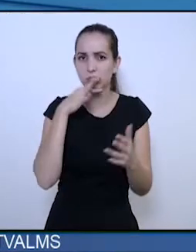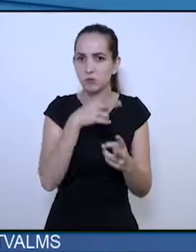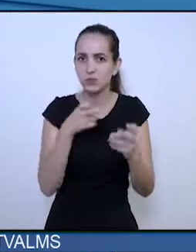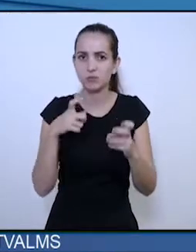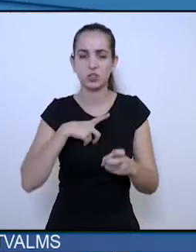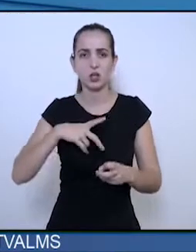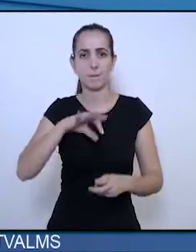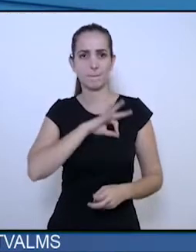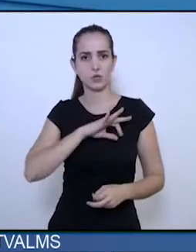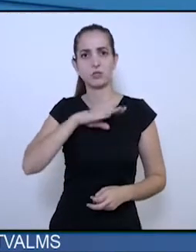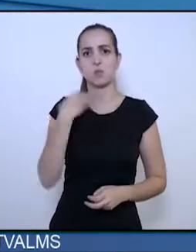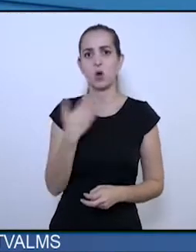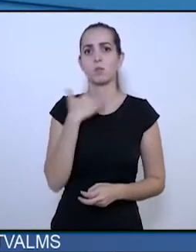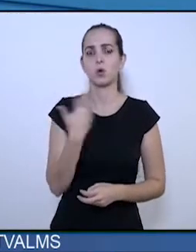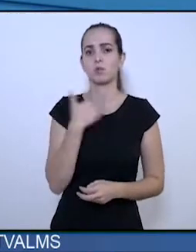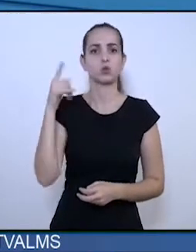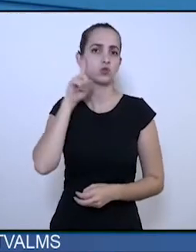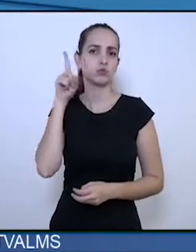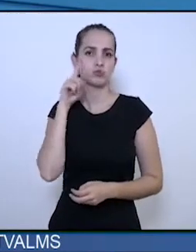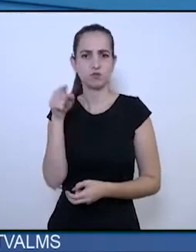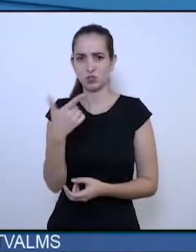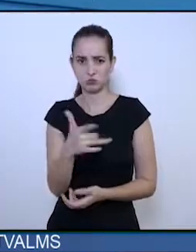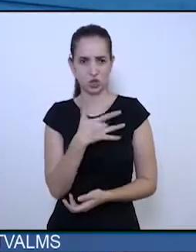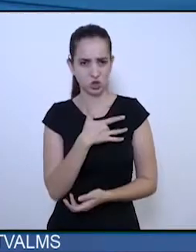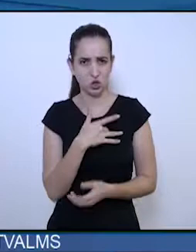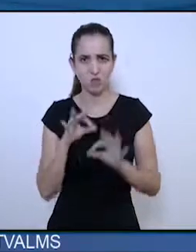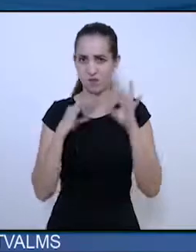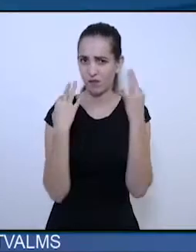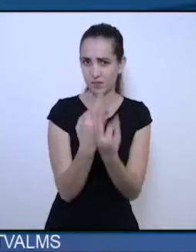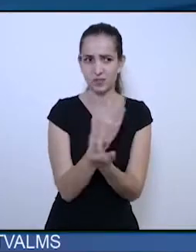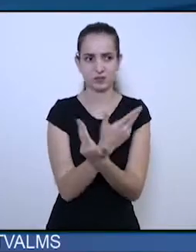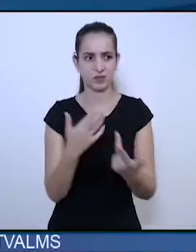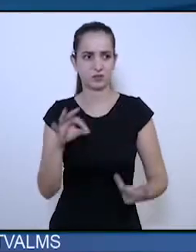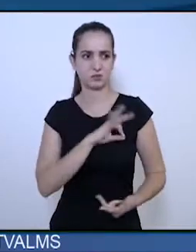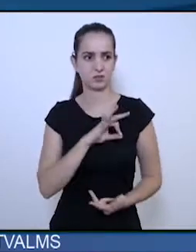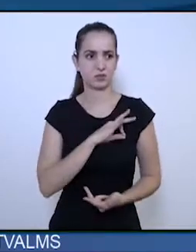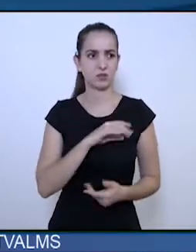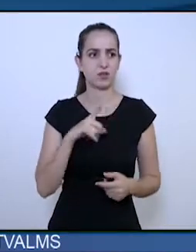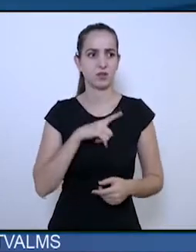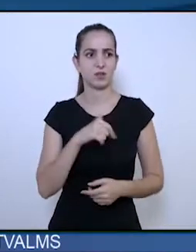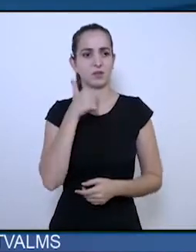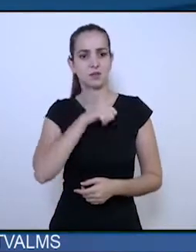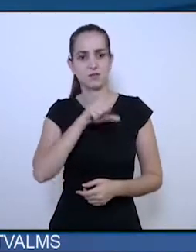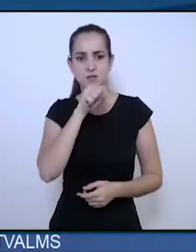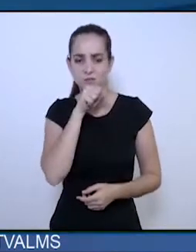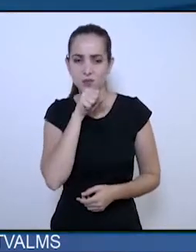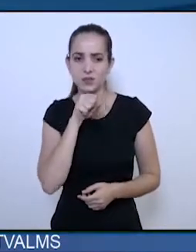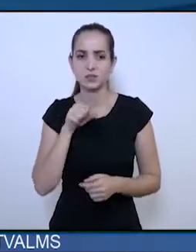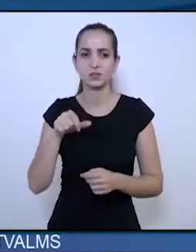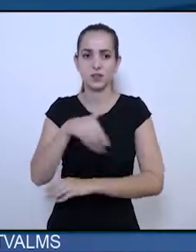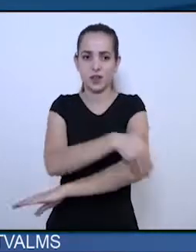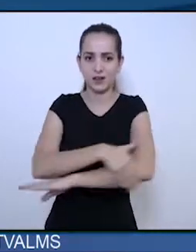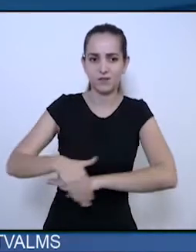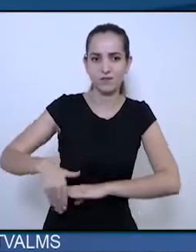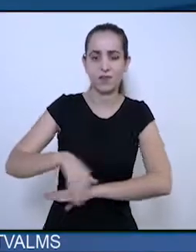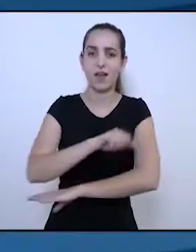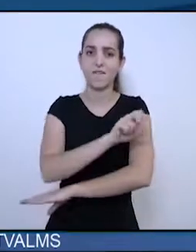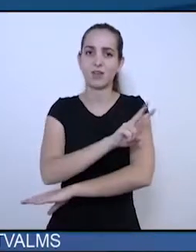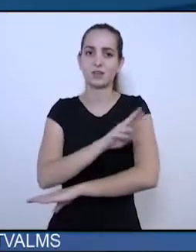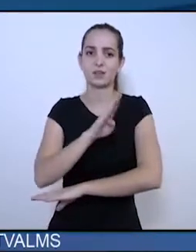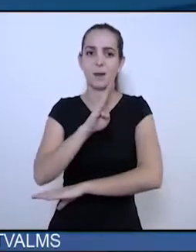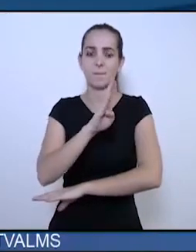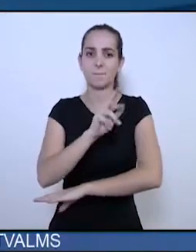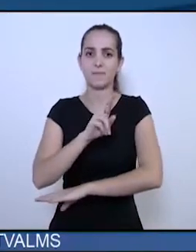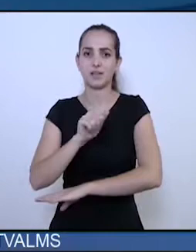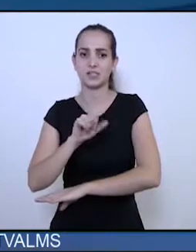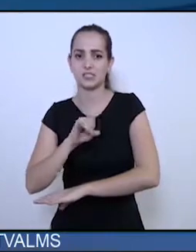de Janeiro? Não tem compaixão das famílias? Eu tenho. Não está vendo mãe pegar o filho na Avenida Brasil, no Rio de Janeiro, e